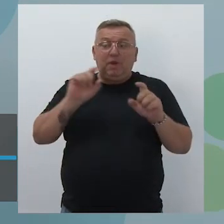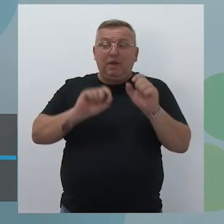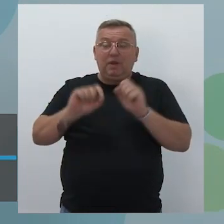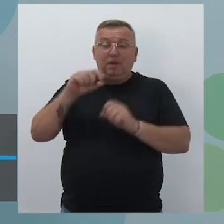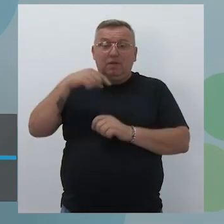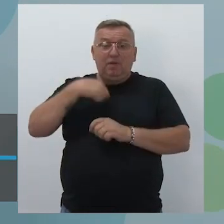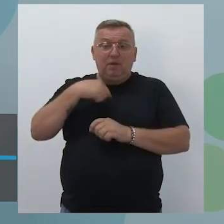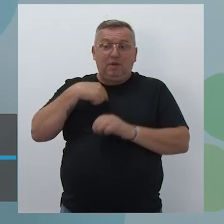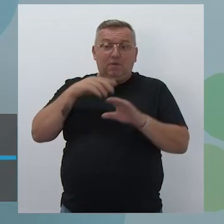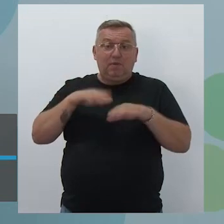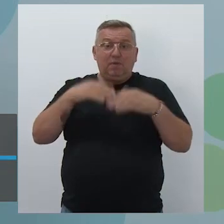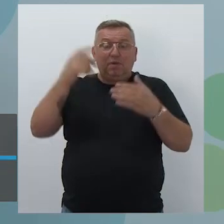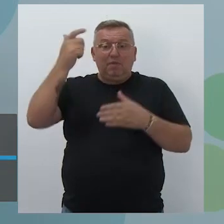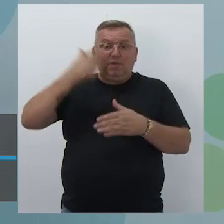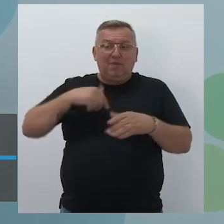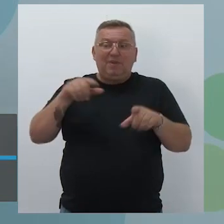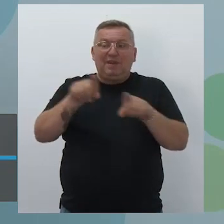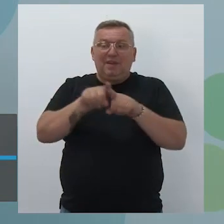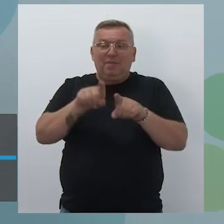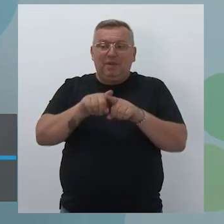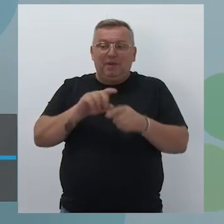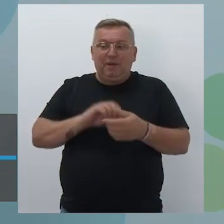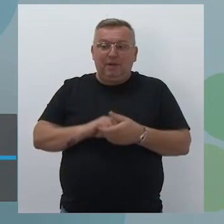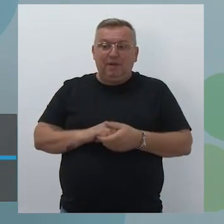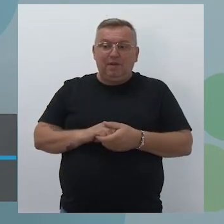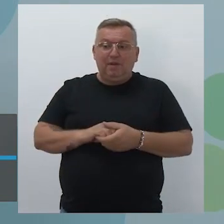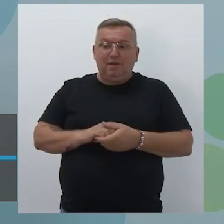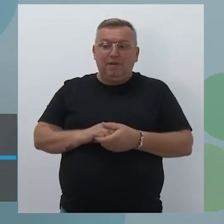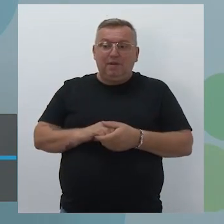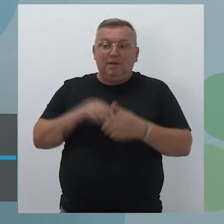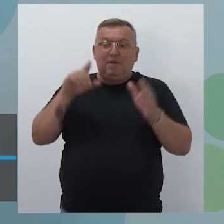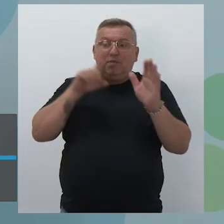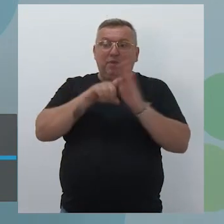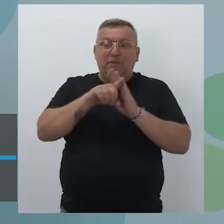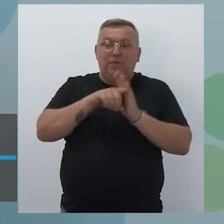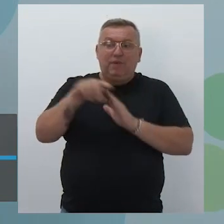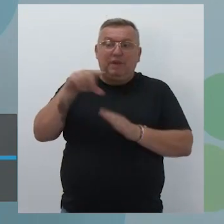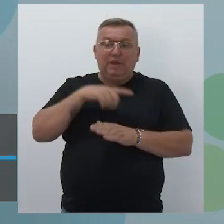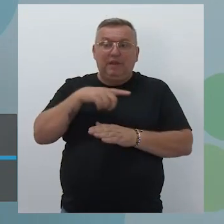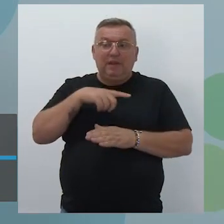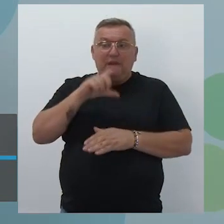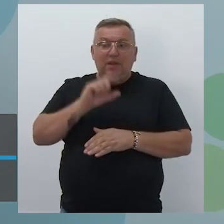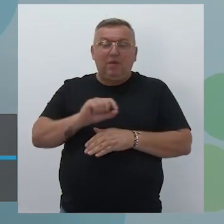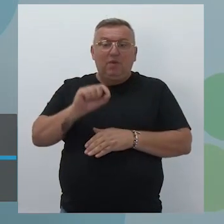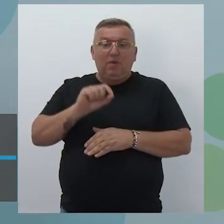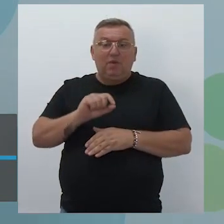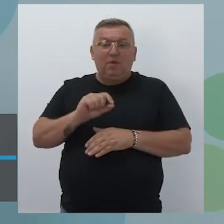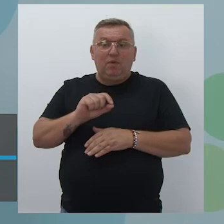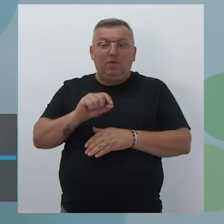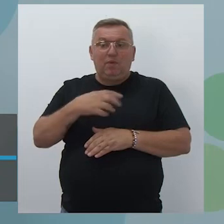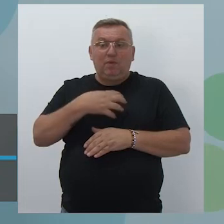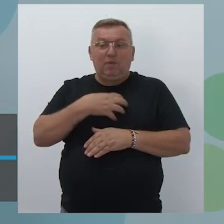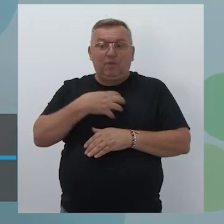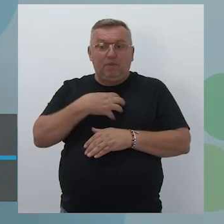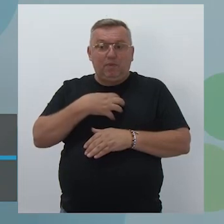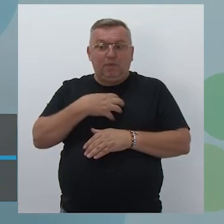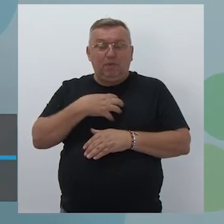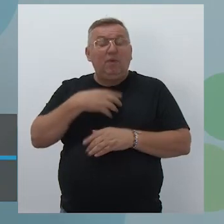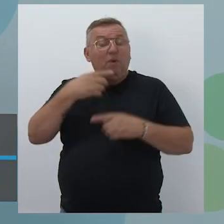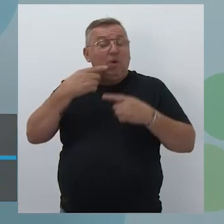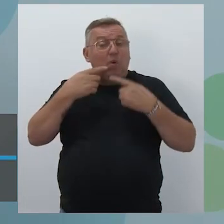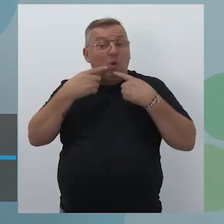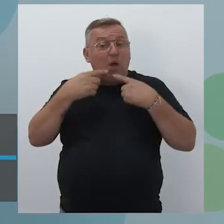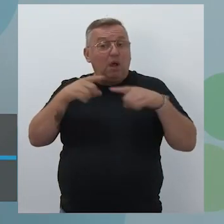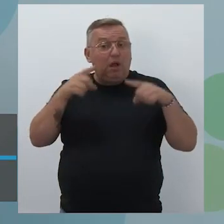eu, enquanto ser humano, também. E além dessas perguntas, tem o formar o cidadão crítico, que